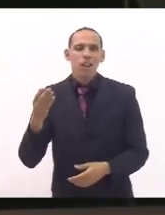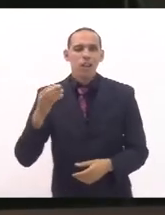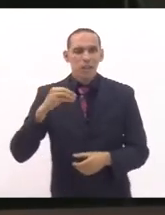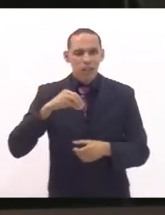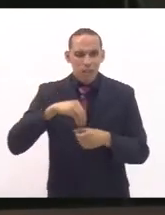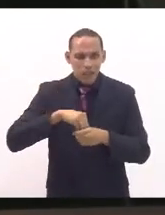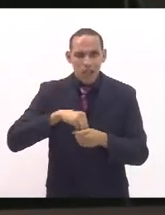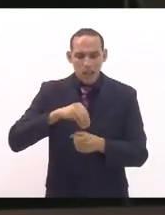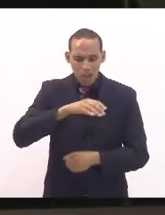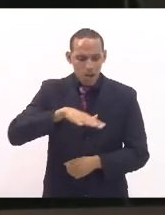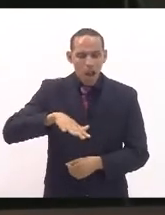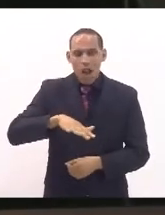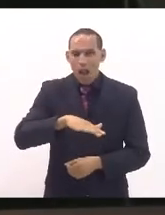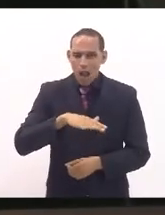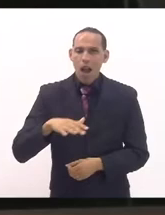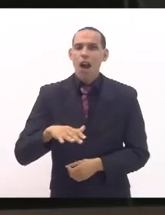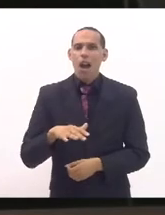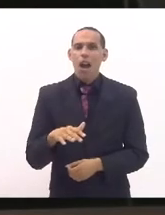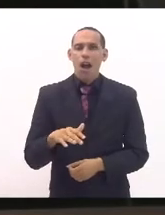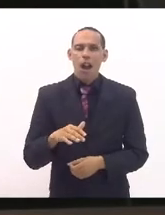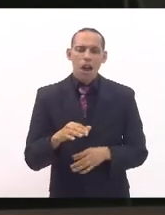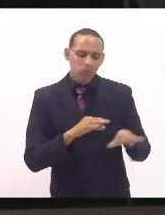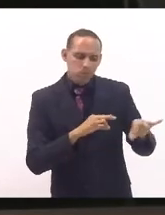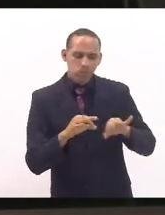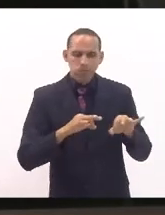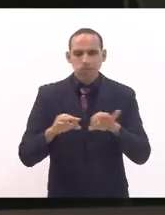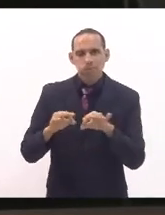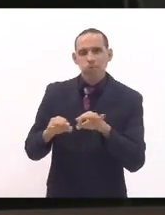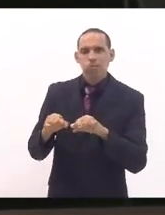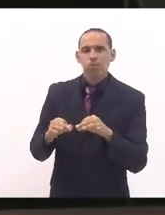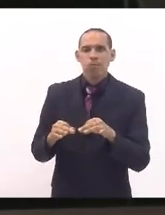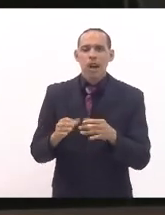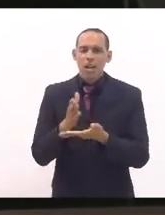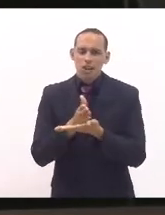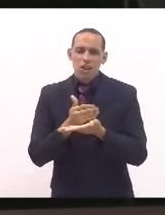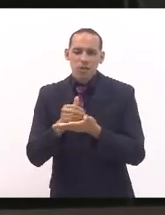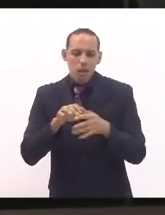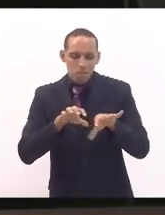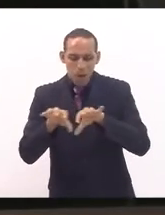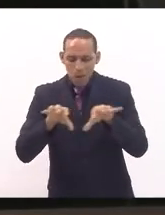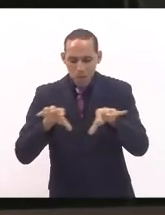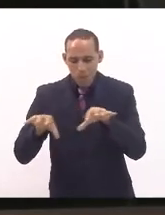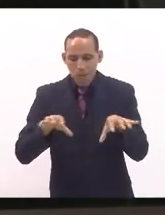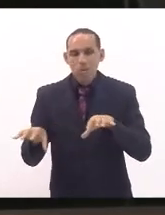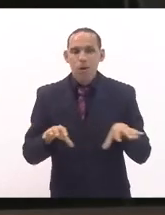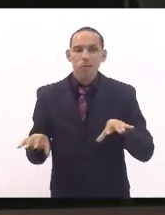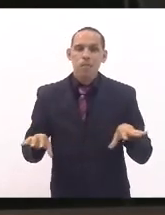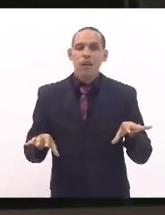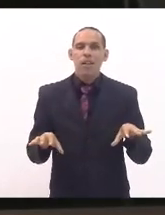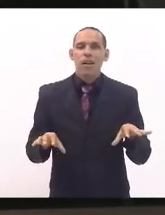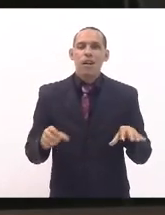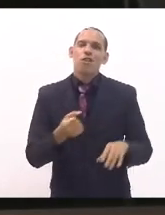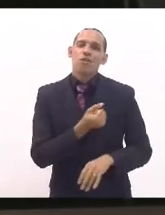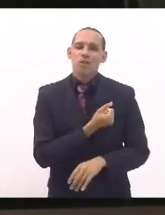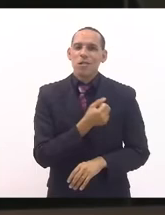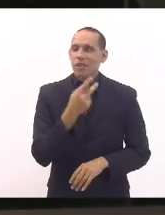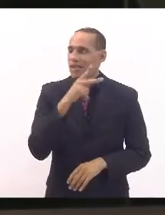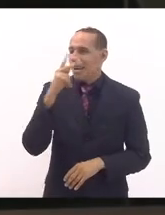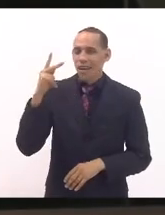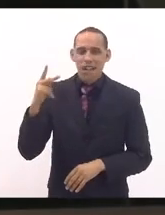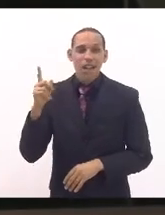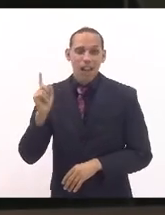estão inseridas. Não só elas se dividem pelos territórios da cidade, muitas vezes as suas numerações são de